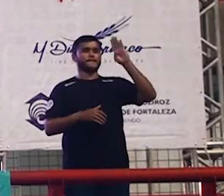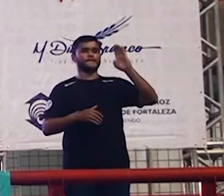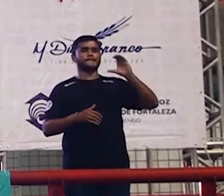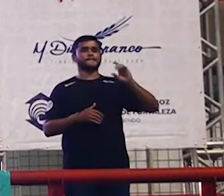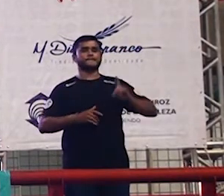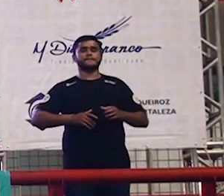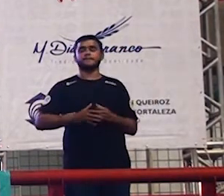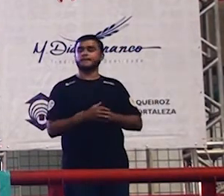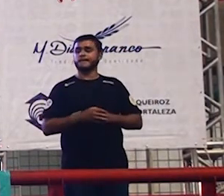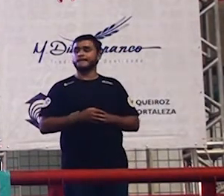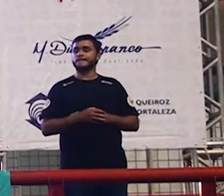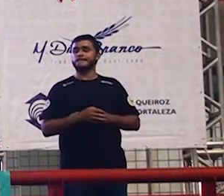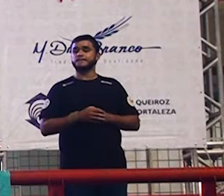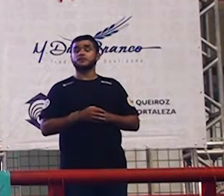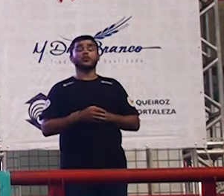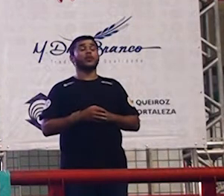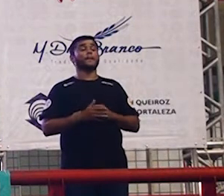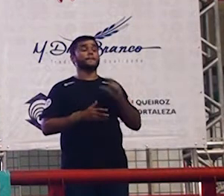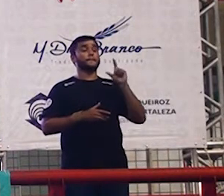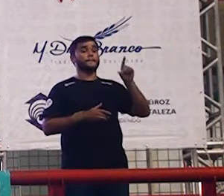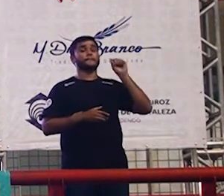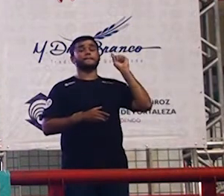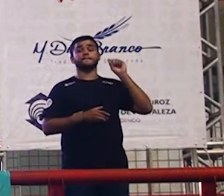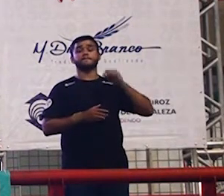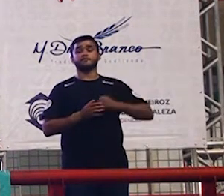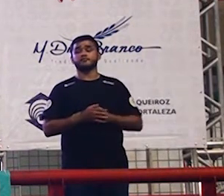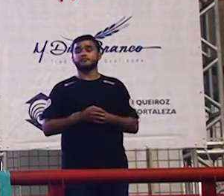realidade. Item.